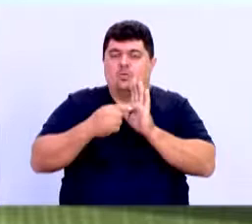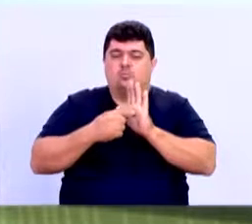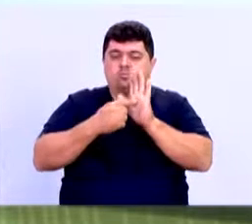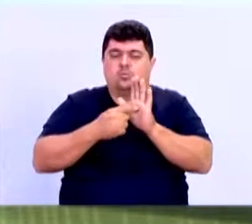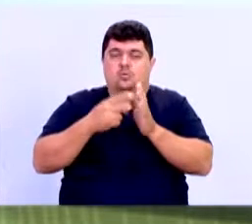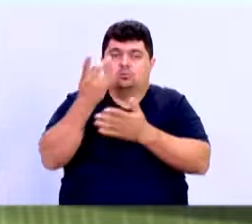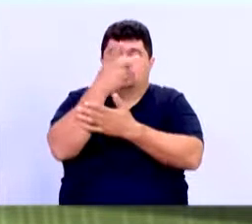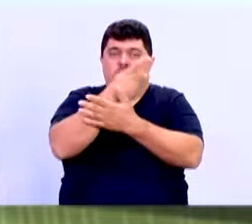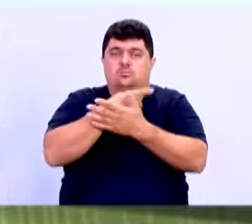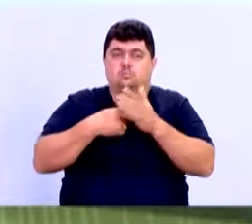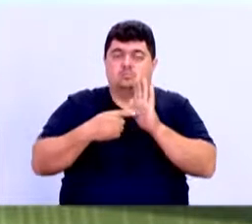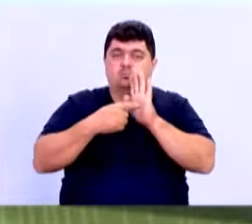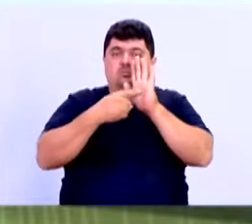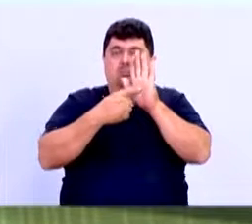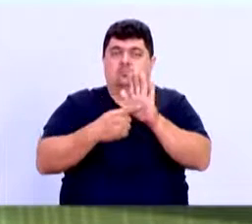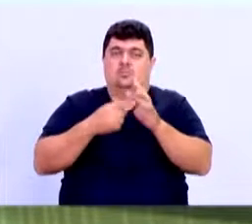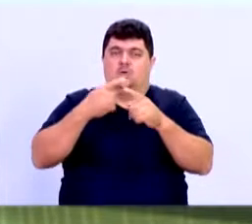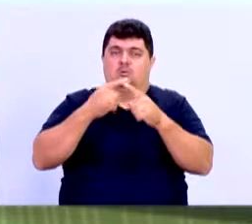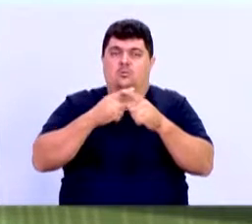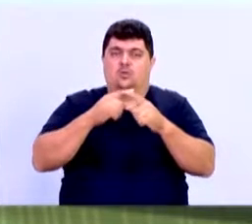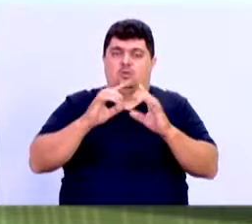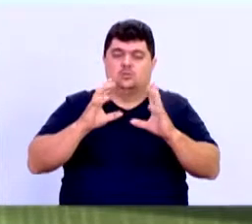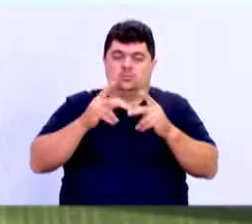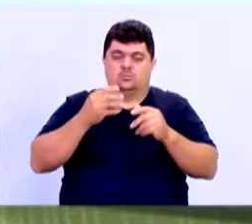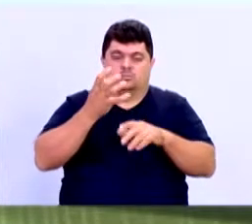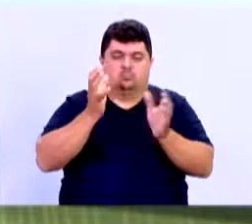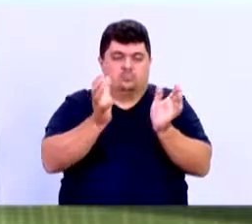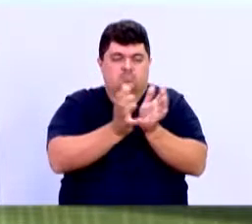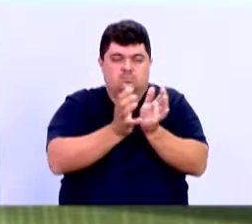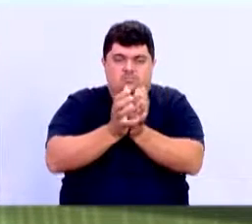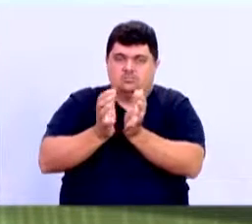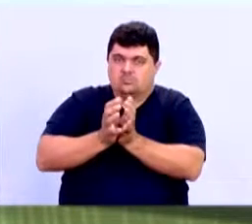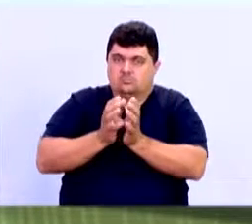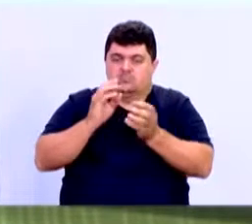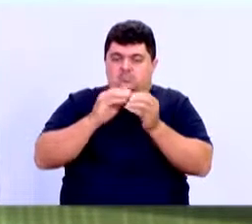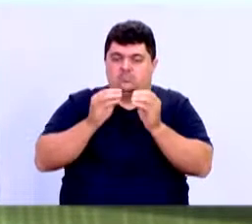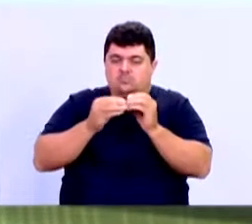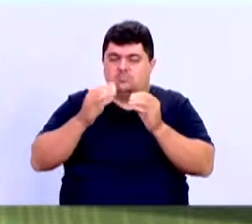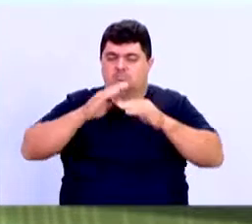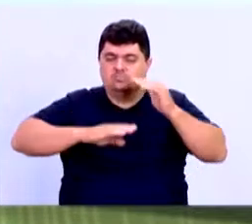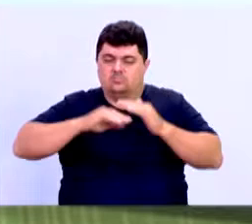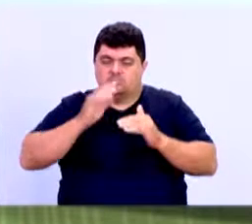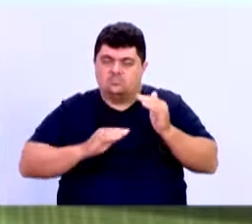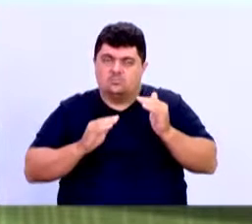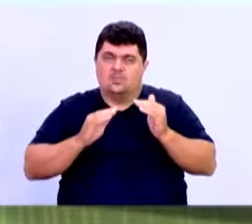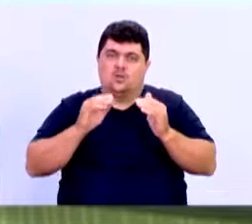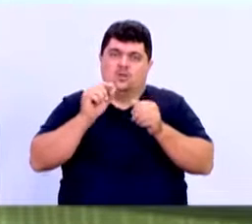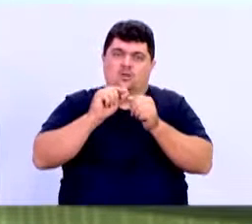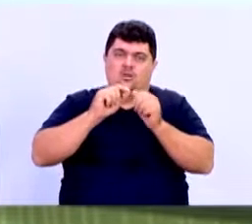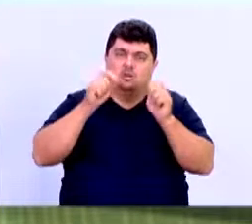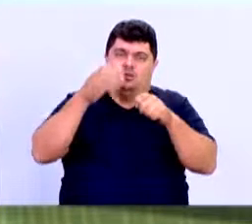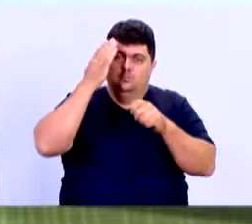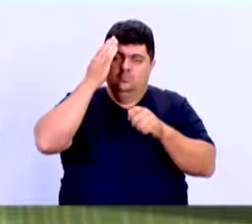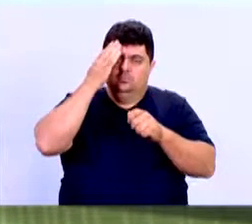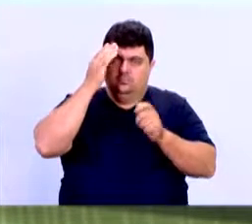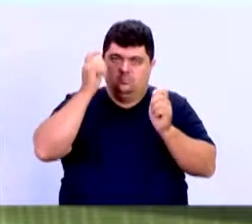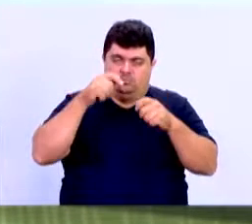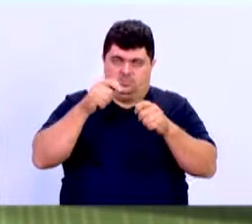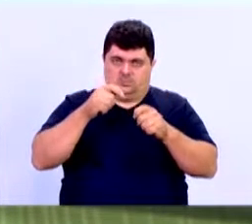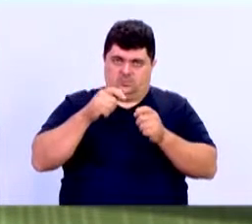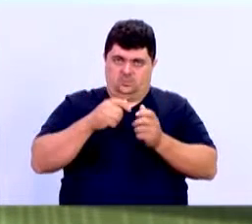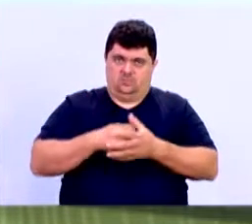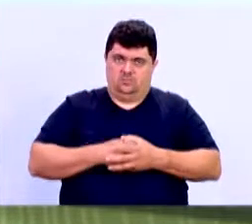representação gráfica para que vários integrantes da equipe de desenvolvimento ou projeto do banco de dados possam